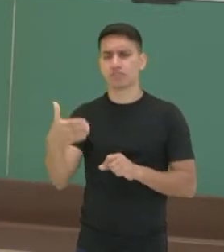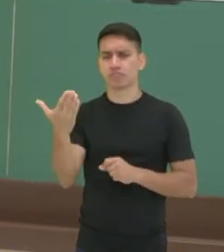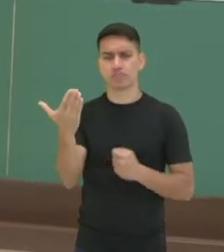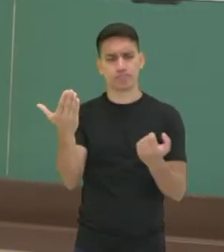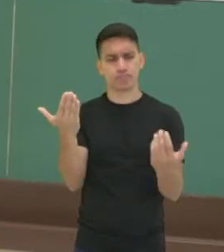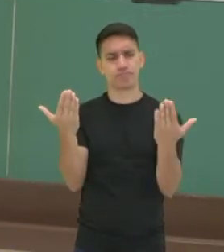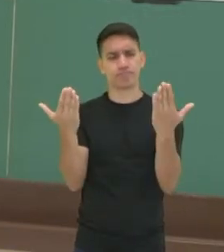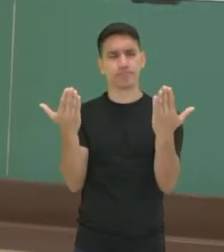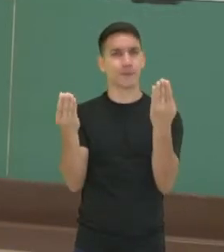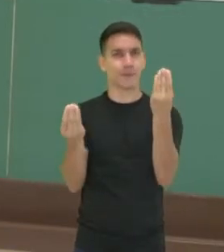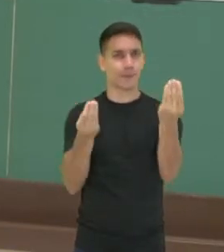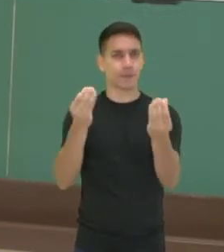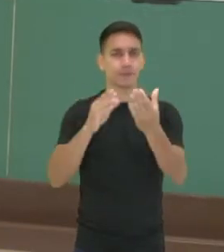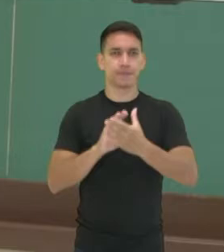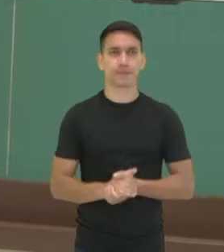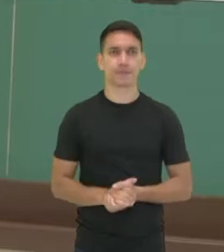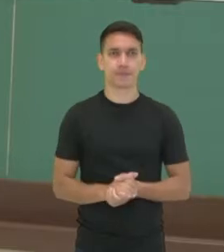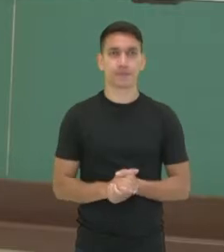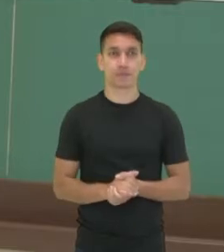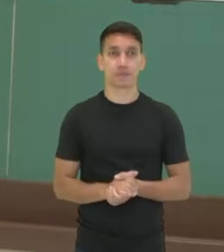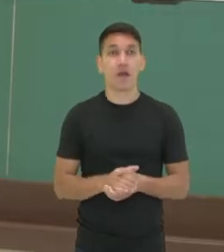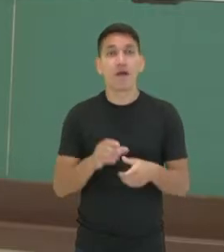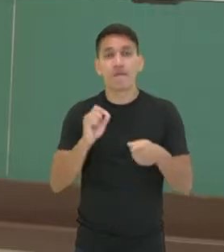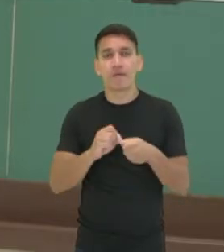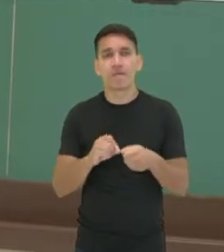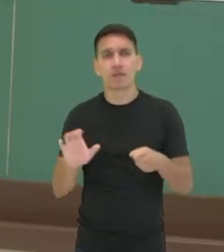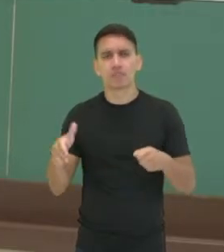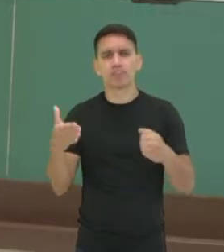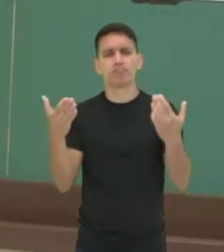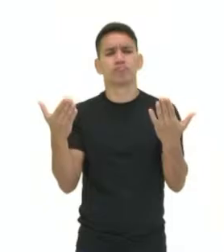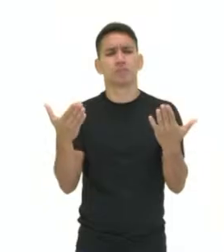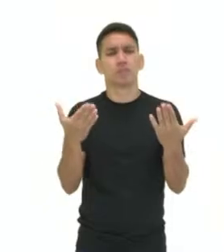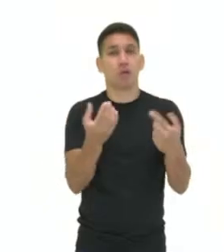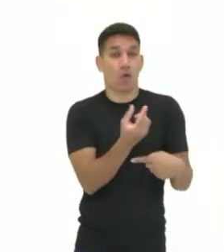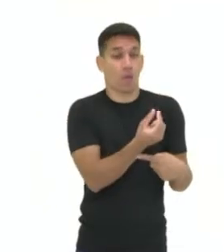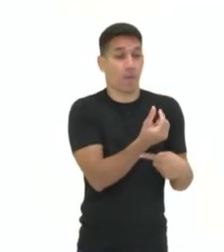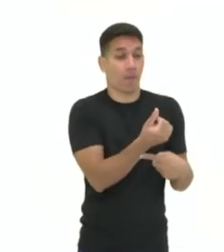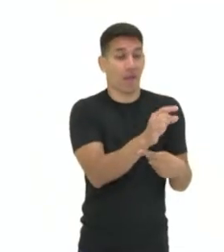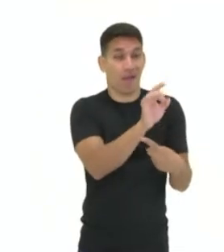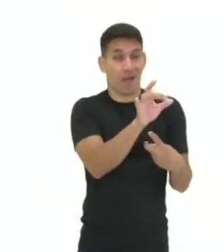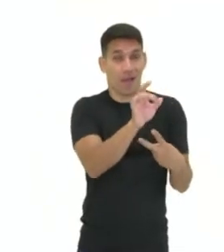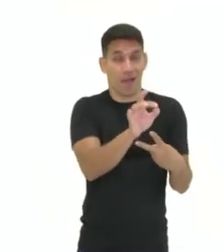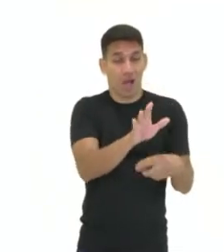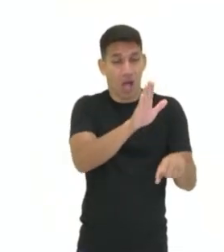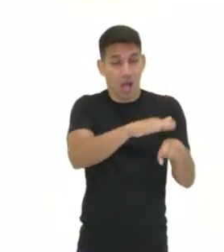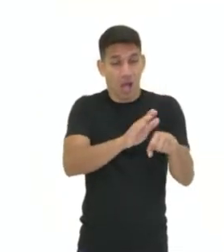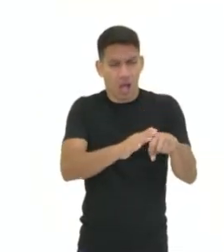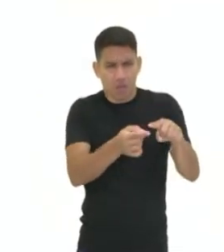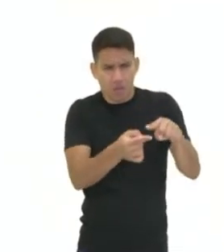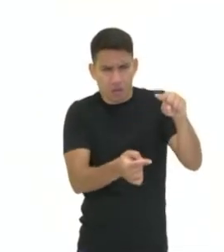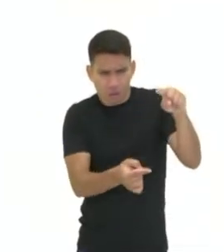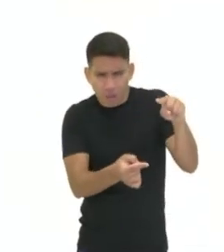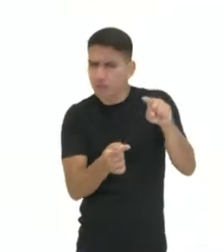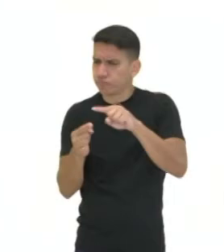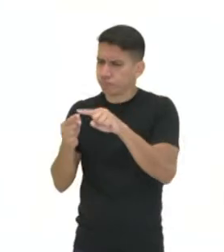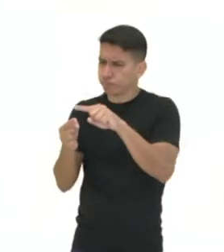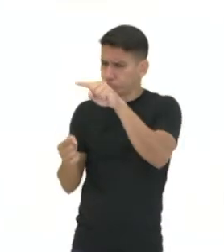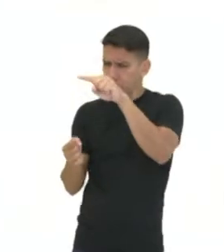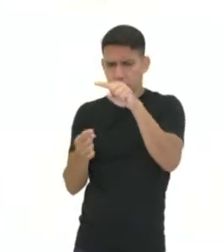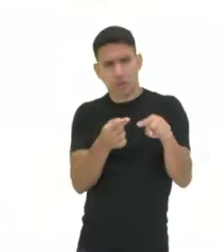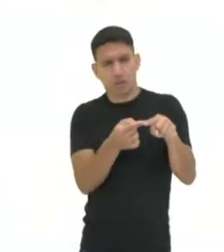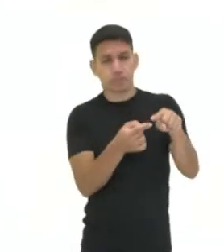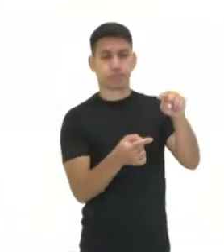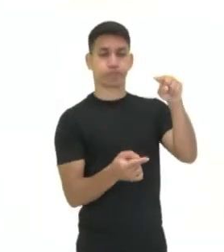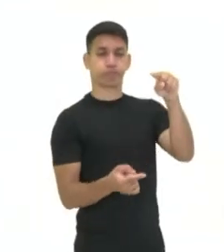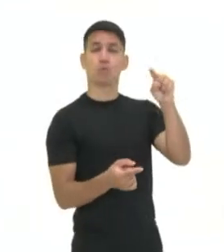lá. Então, olha lá. Para calcular o preço de cada litro, né, de sabão na embalagem grande, nós vamos ter que